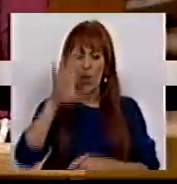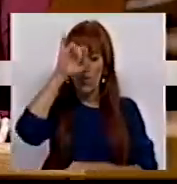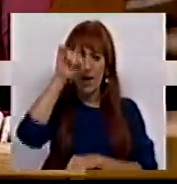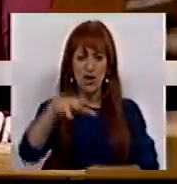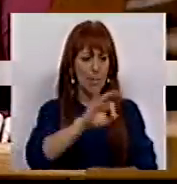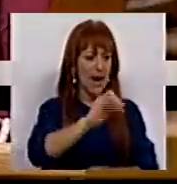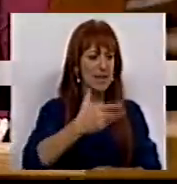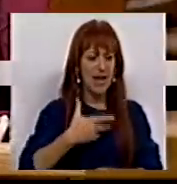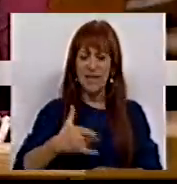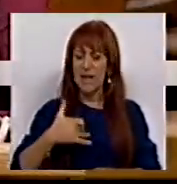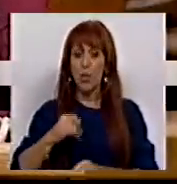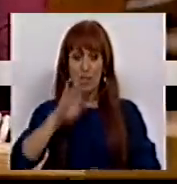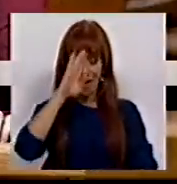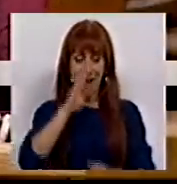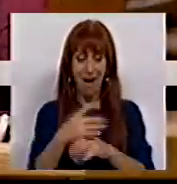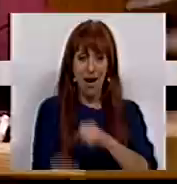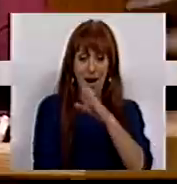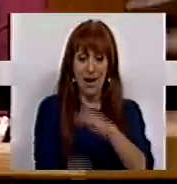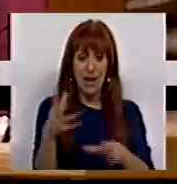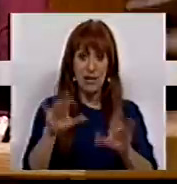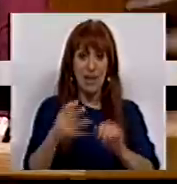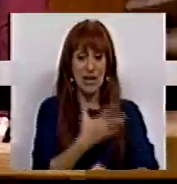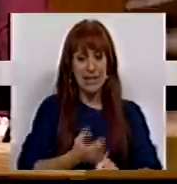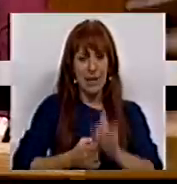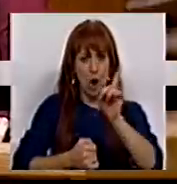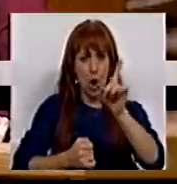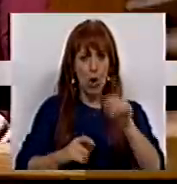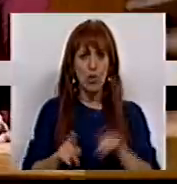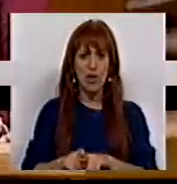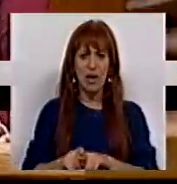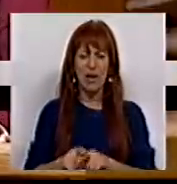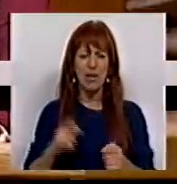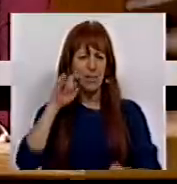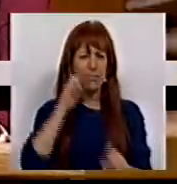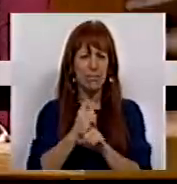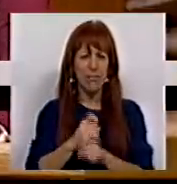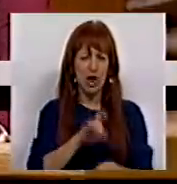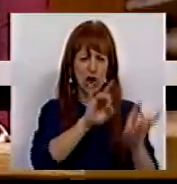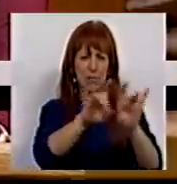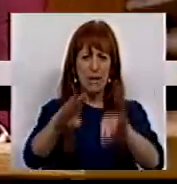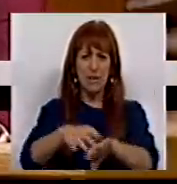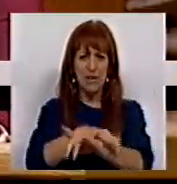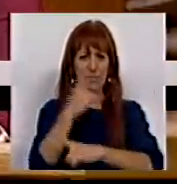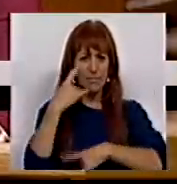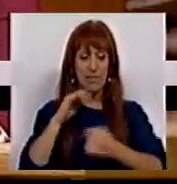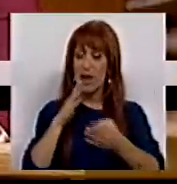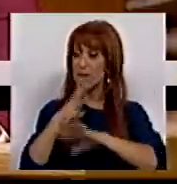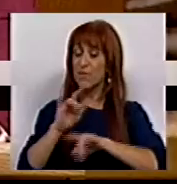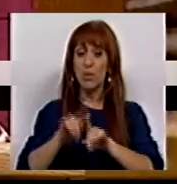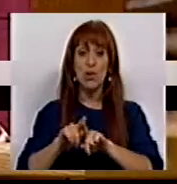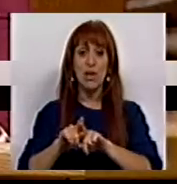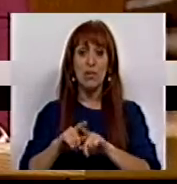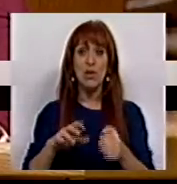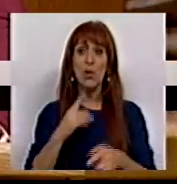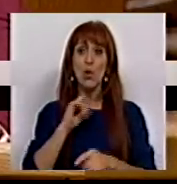Governo PSD-CDS está empenhado na criação de mais desemprego é a insistência nos despedimentos da administração pública através da